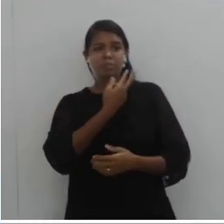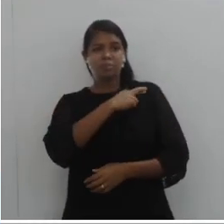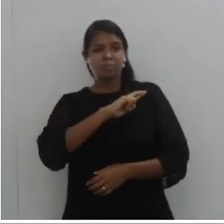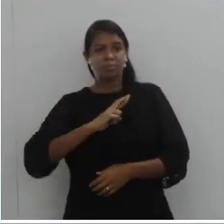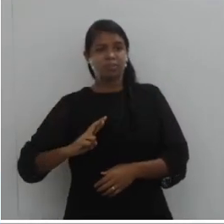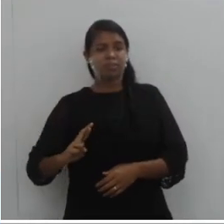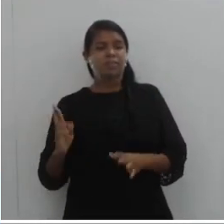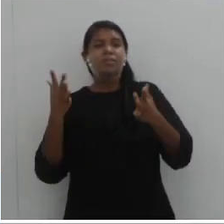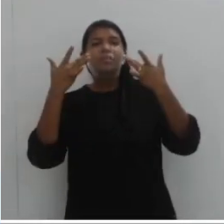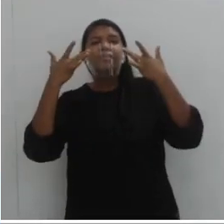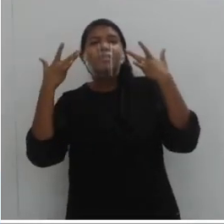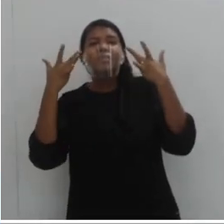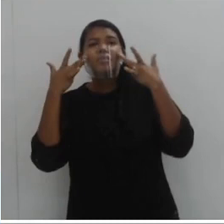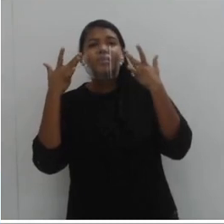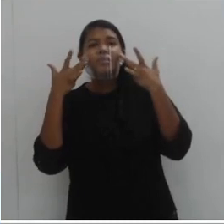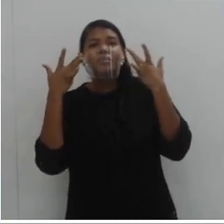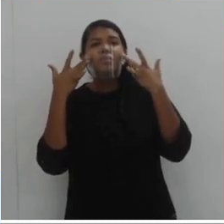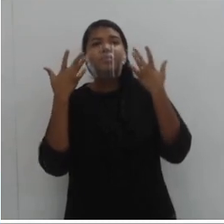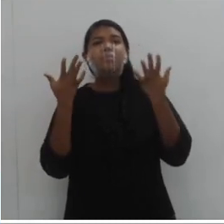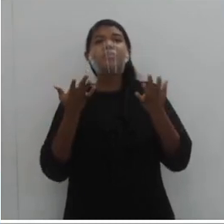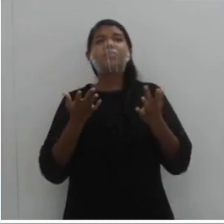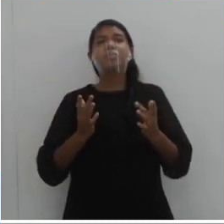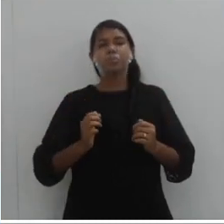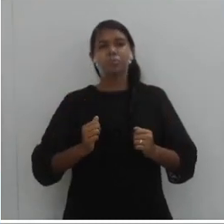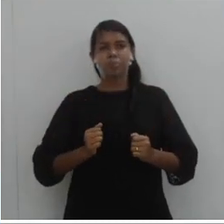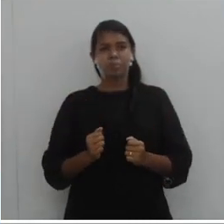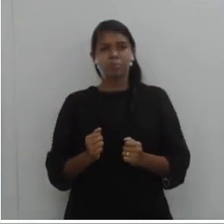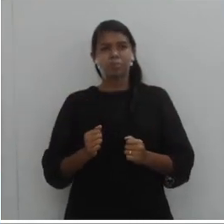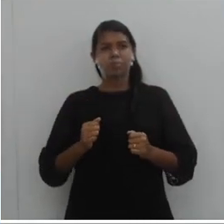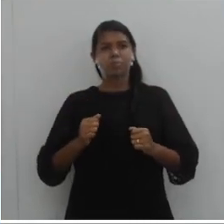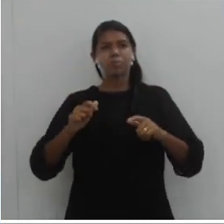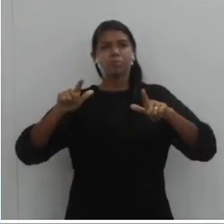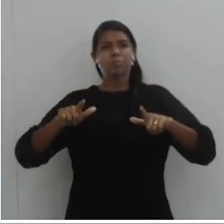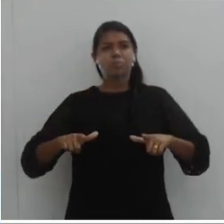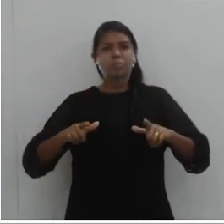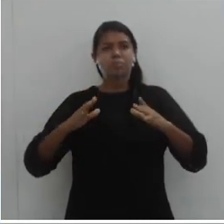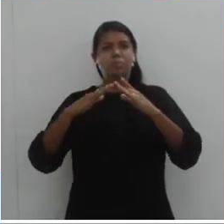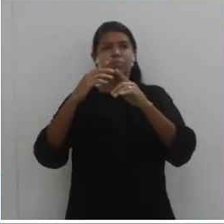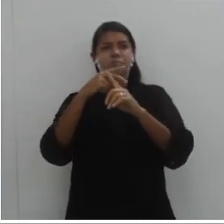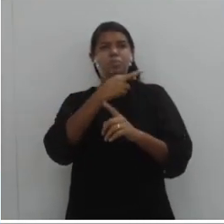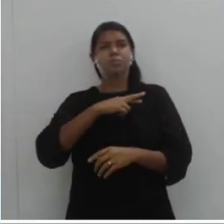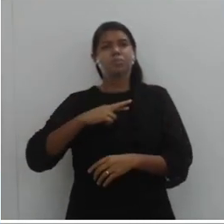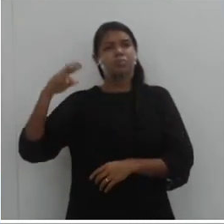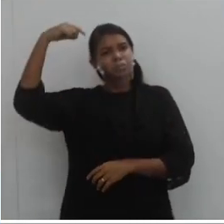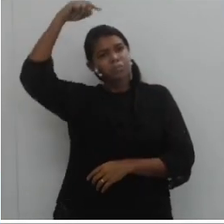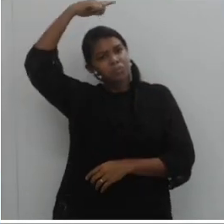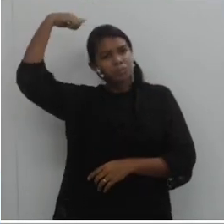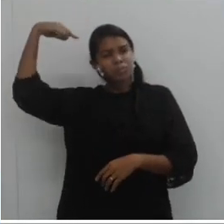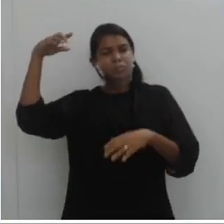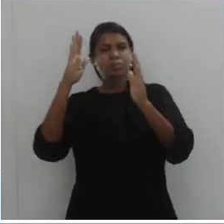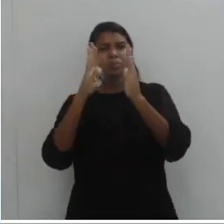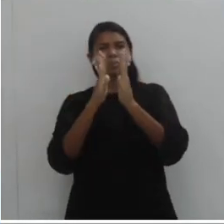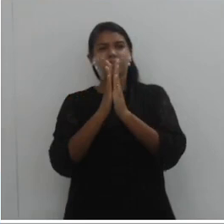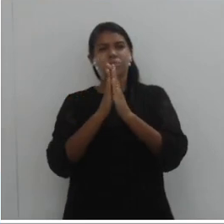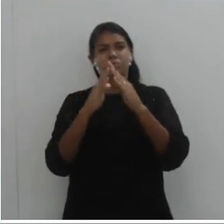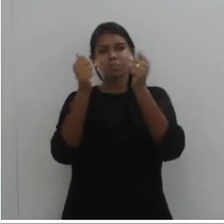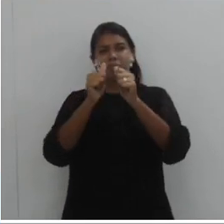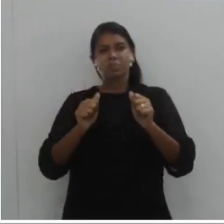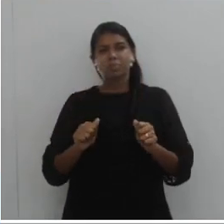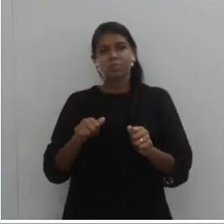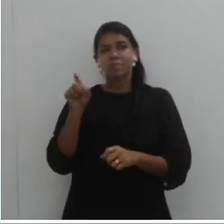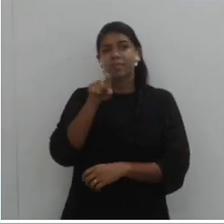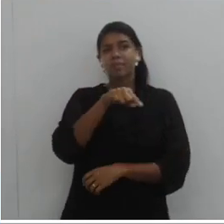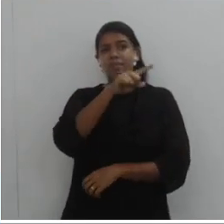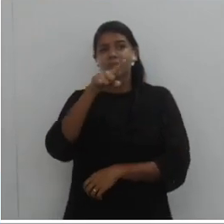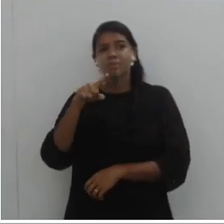peças teatrais, bem como a santuários e oráculos, e já os sacrifícios aos deuses eram proibidos, pois se tratava